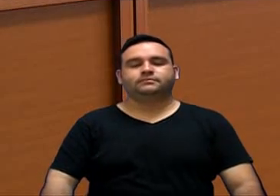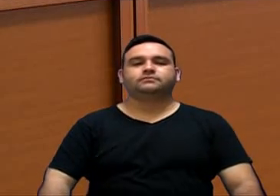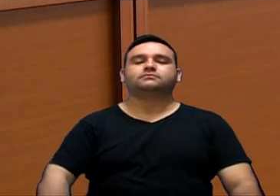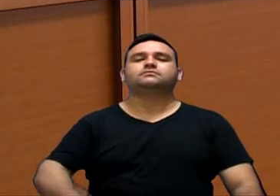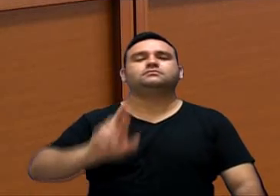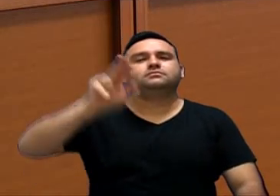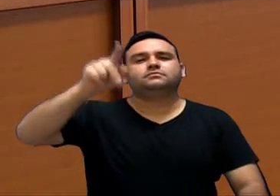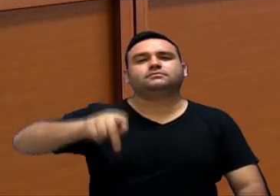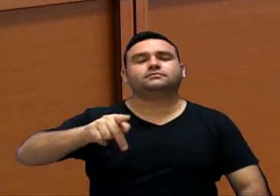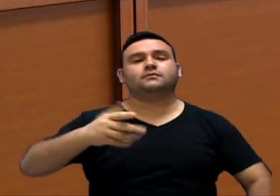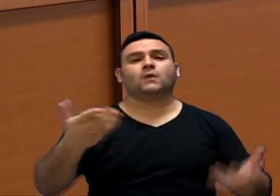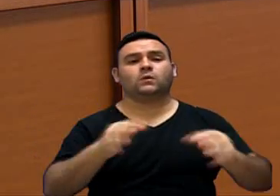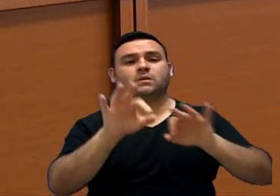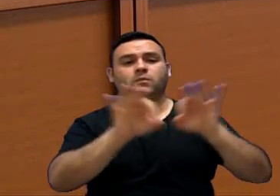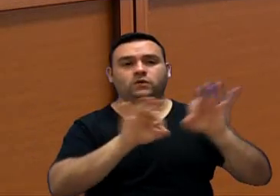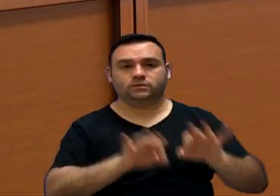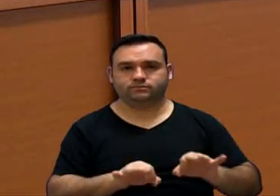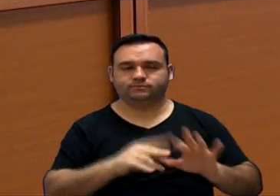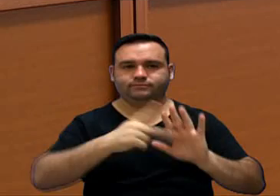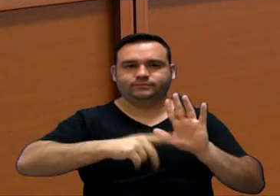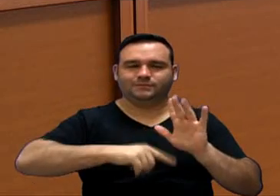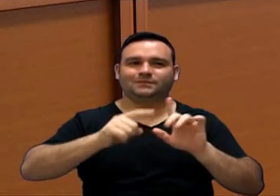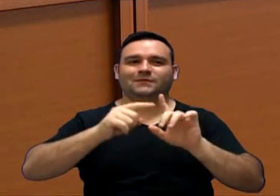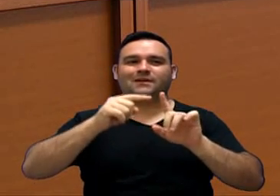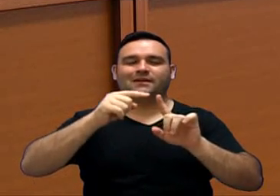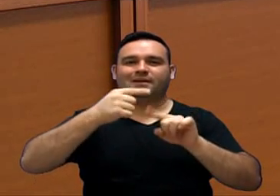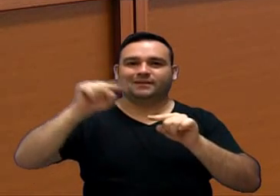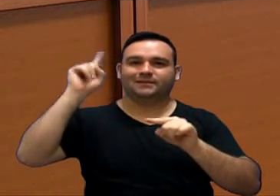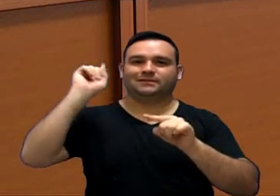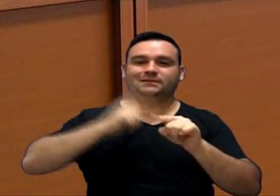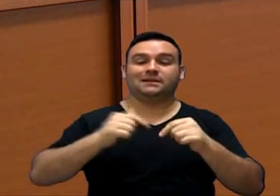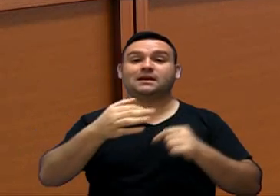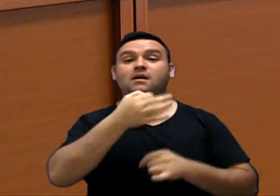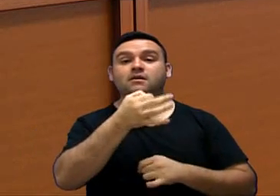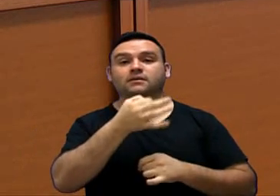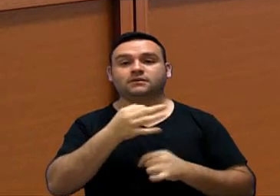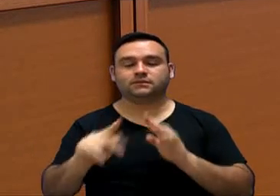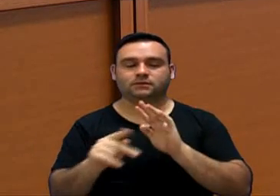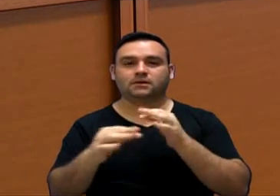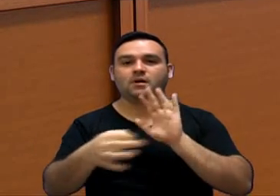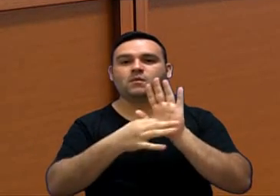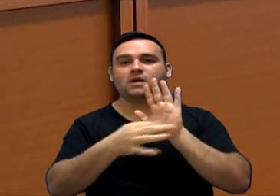Senhor presidente, esse projeto, eu já li na sessão passada o parecer